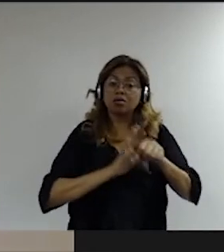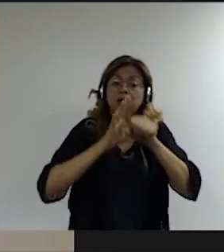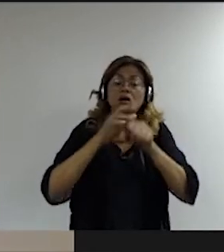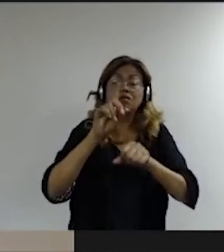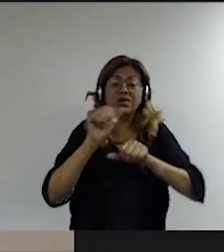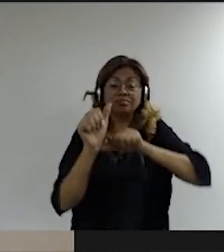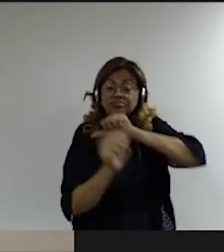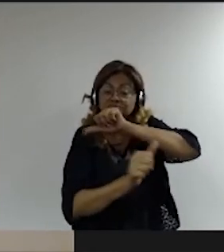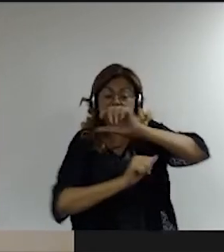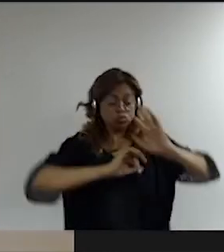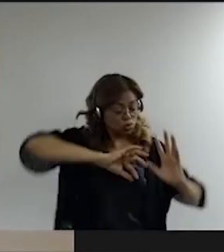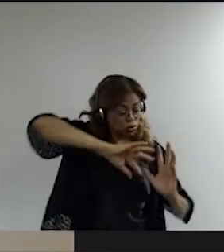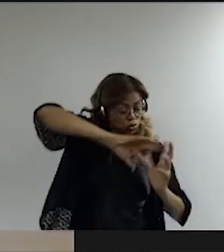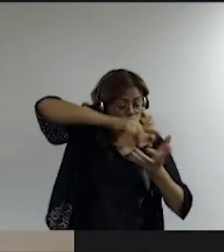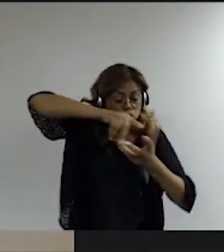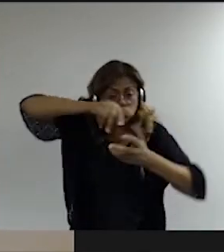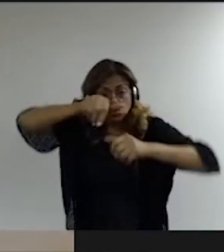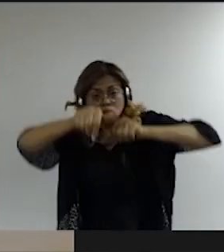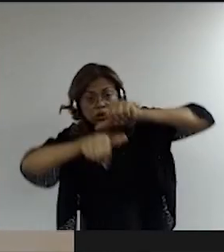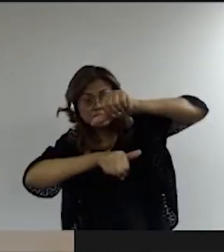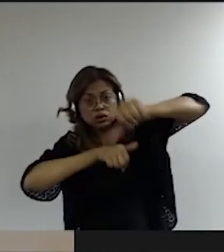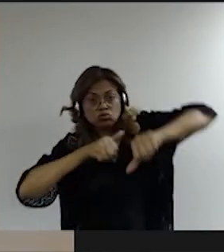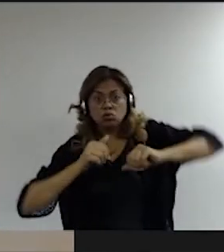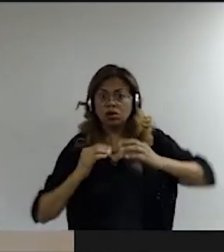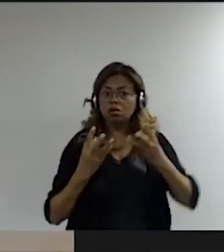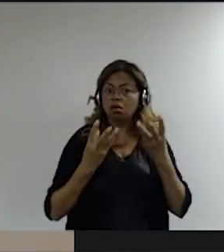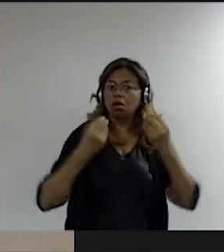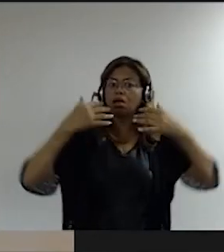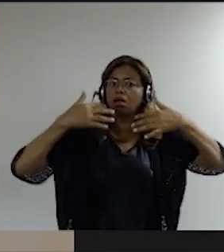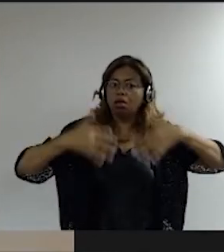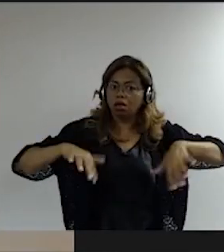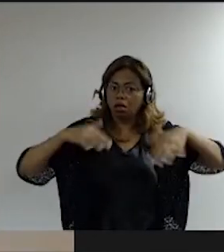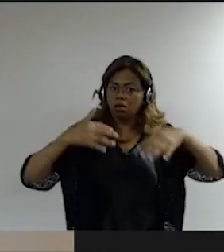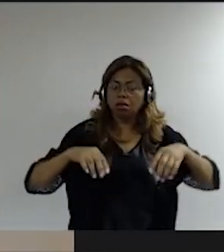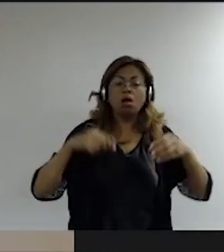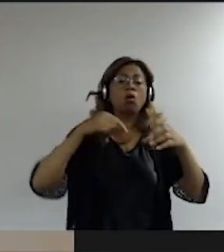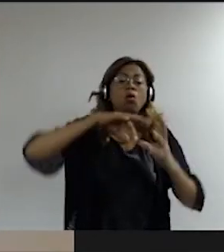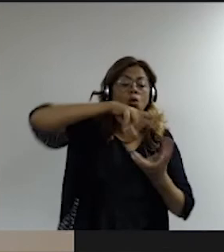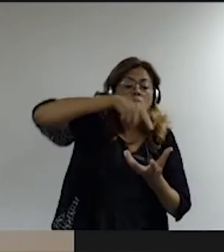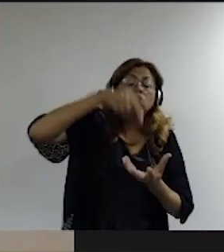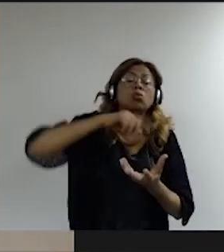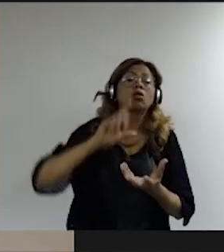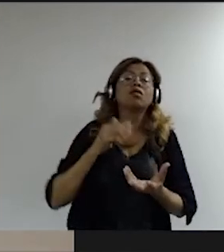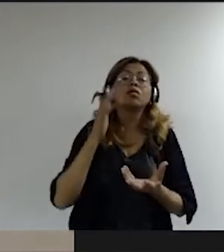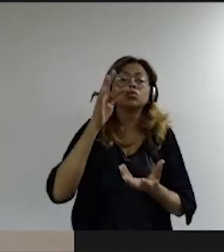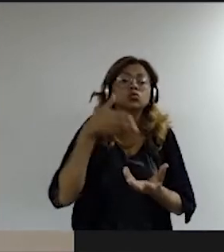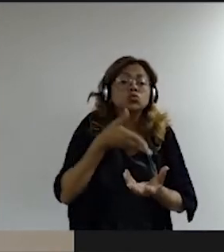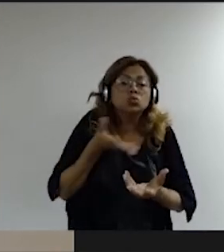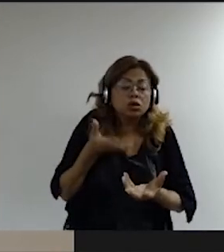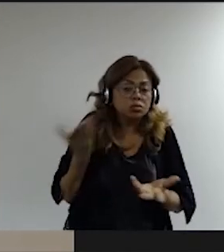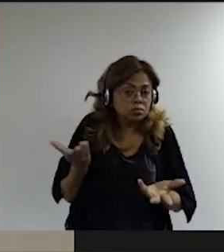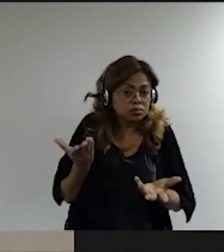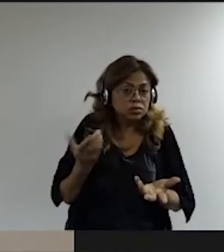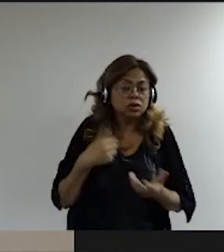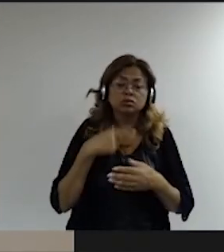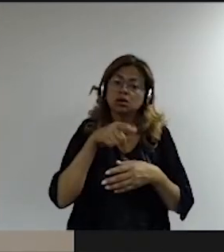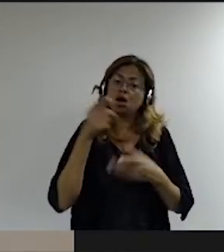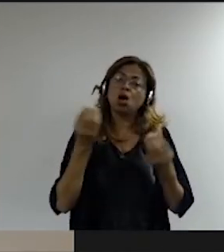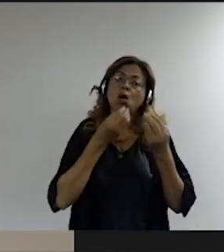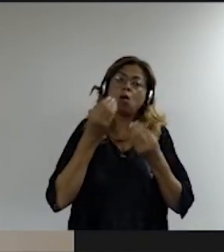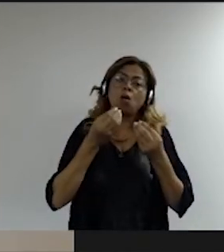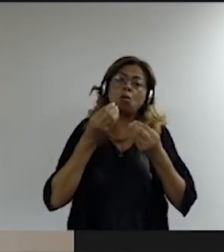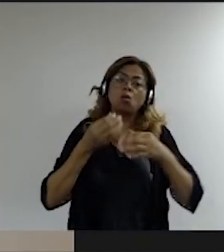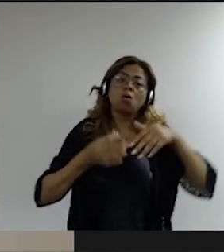do mundo. O que será esse mundo? O que será esse mundo depende dos atores, como dito aqui pelo